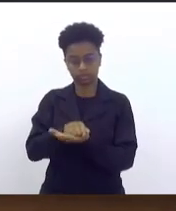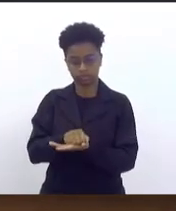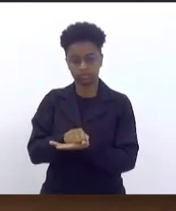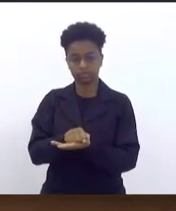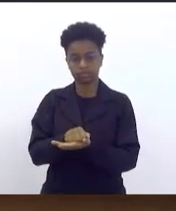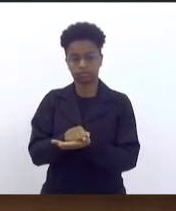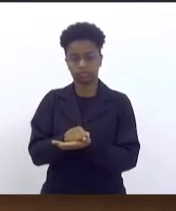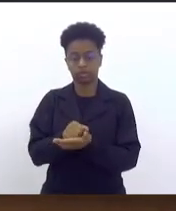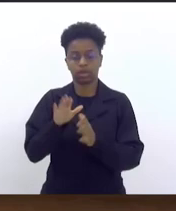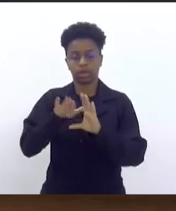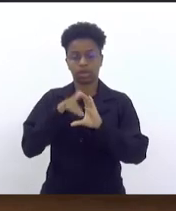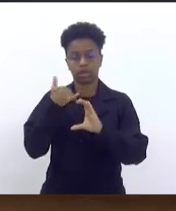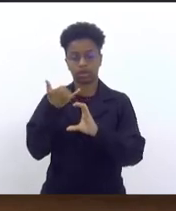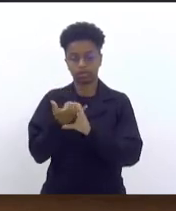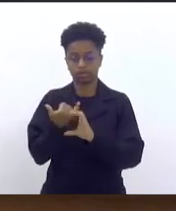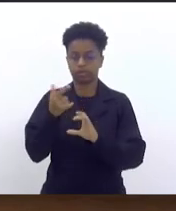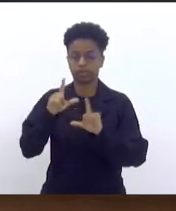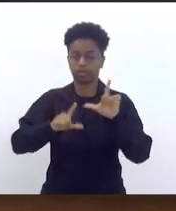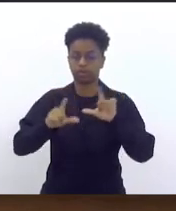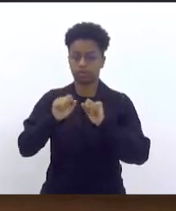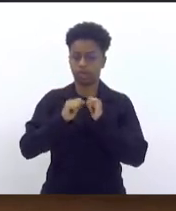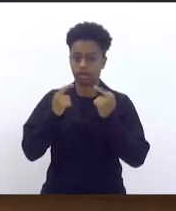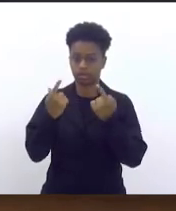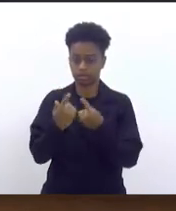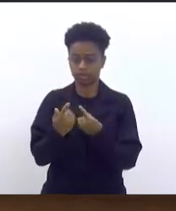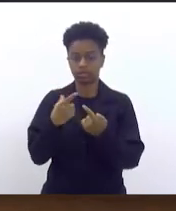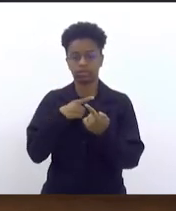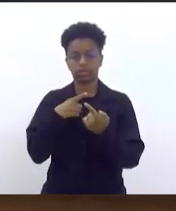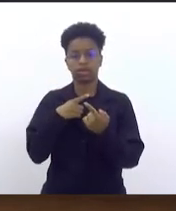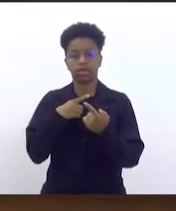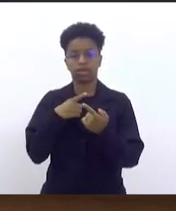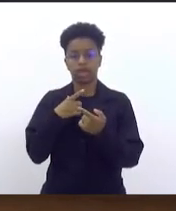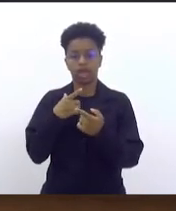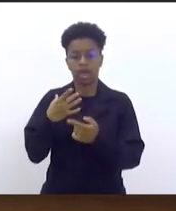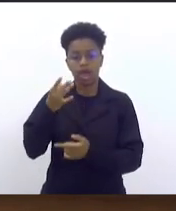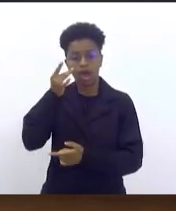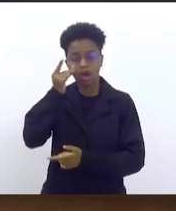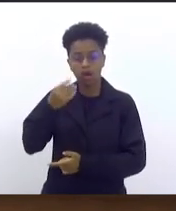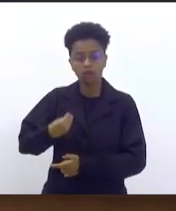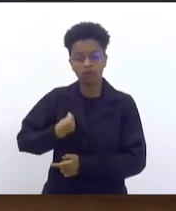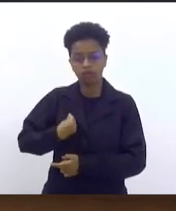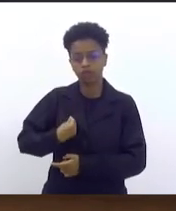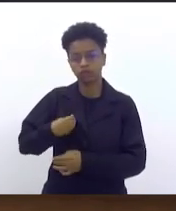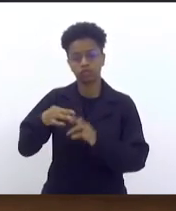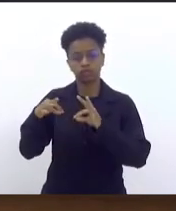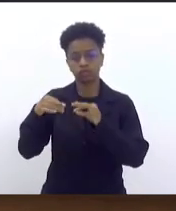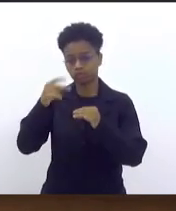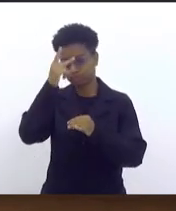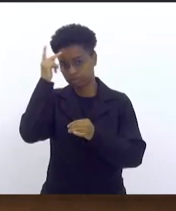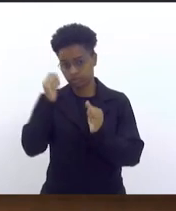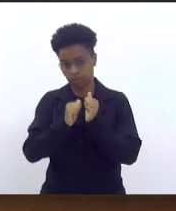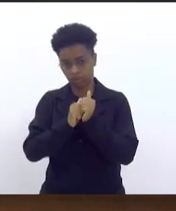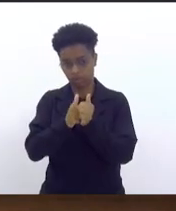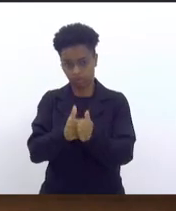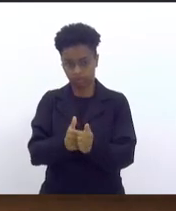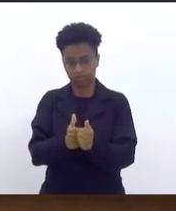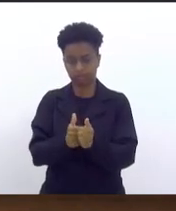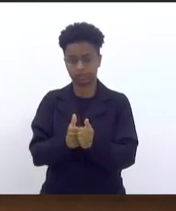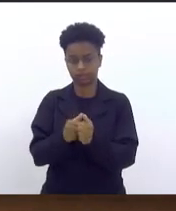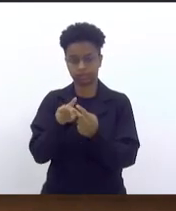no canal do YouTube da TV alérgica que faz essa transmissão ao vivo para todas as pessoas que temos acompanhado de forma